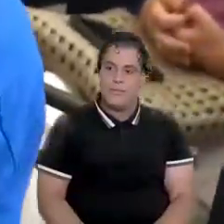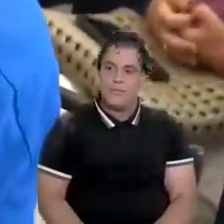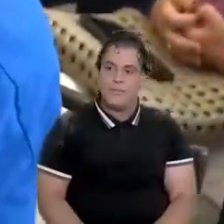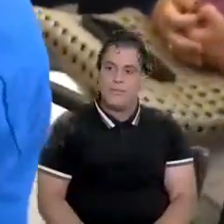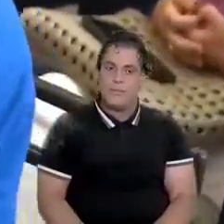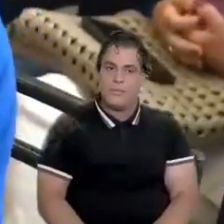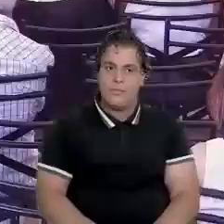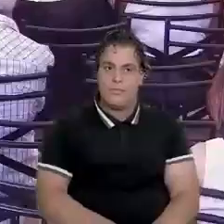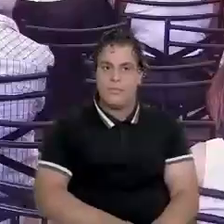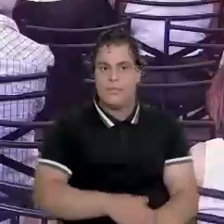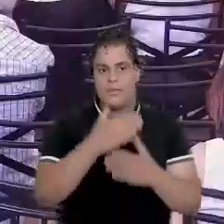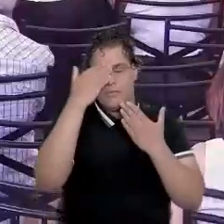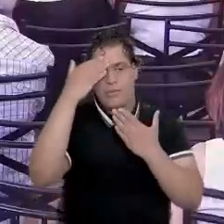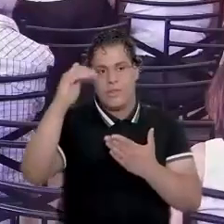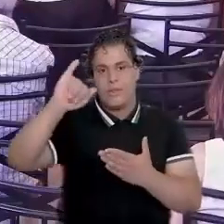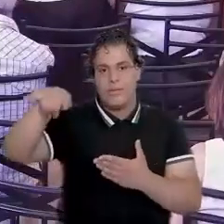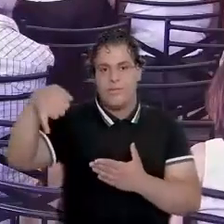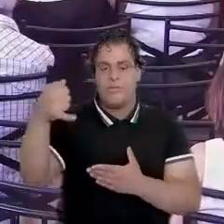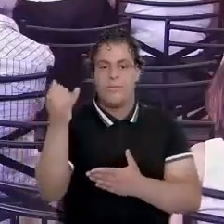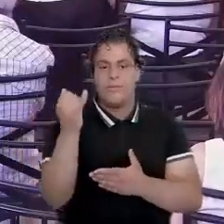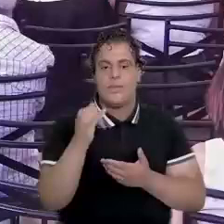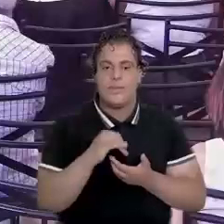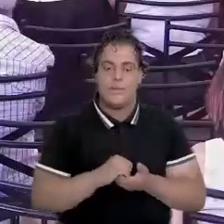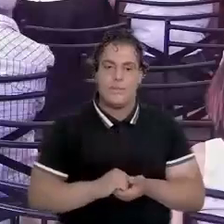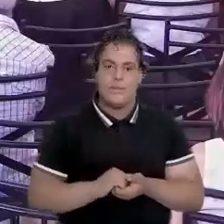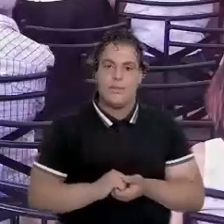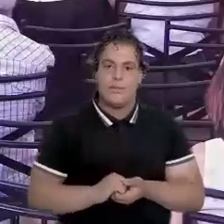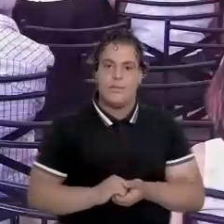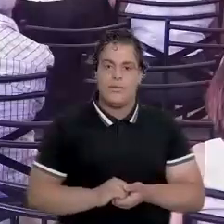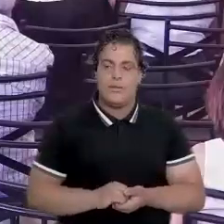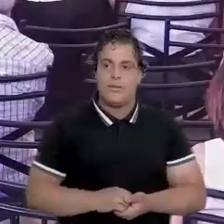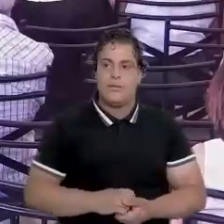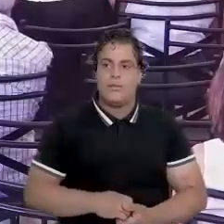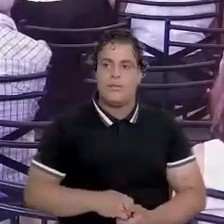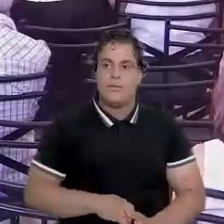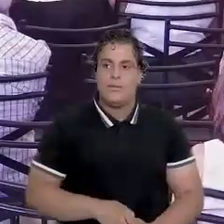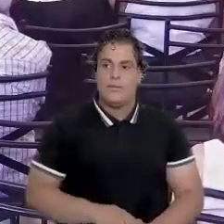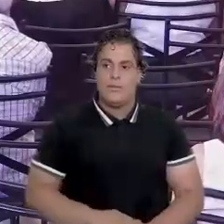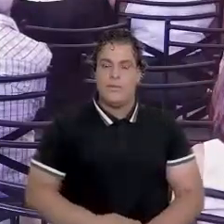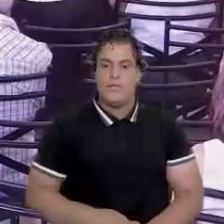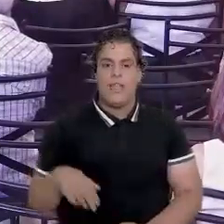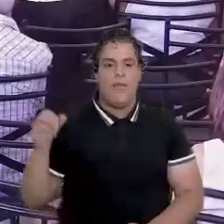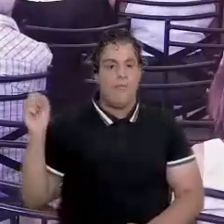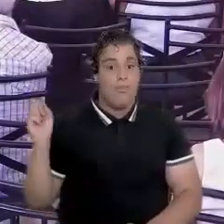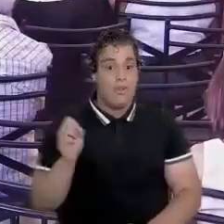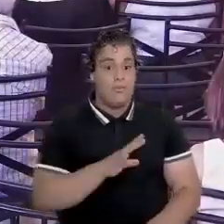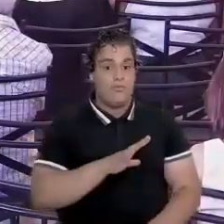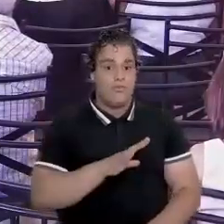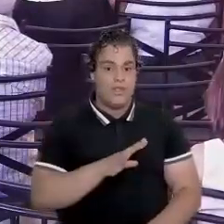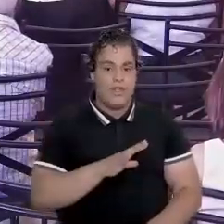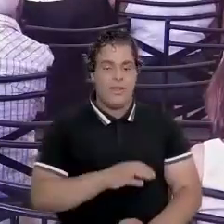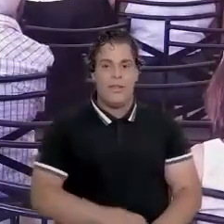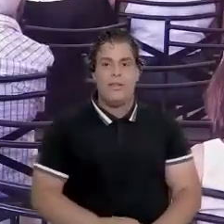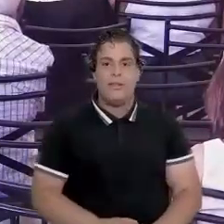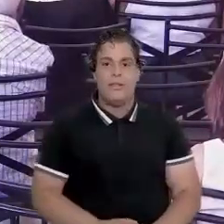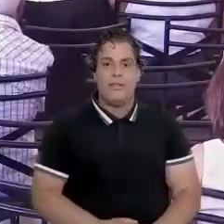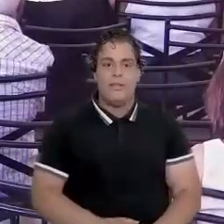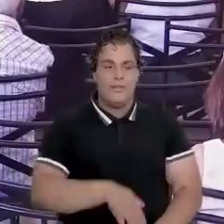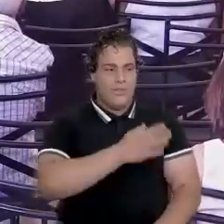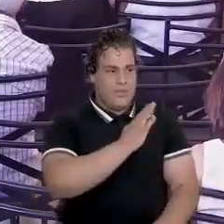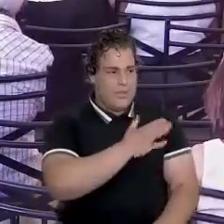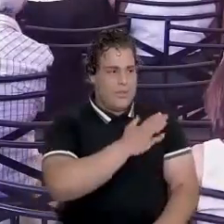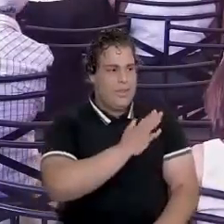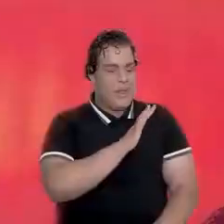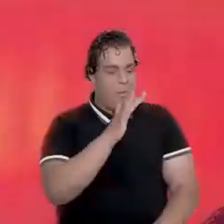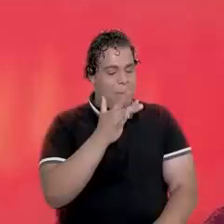Gratidão pela oportunidade. A Aldravia é uma grande novidade que mexe muito com o nosso